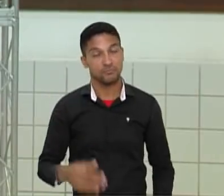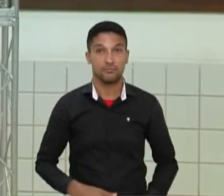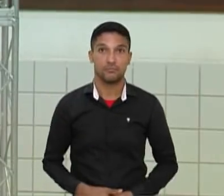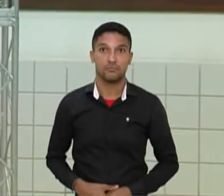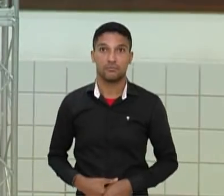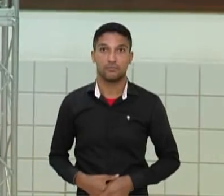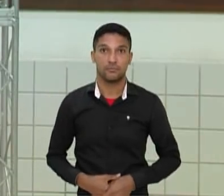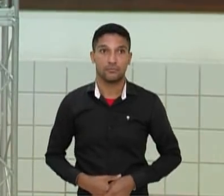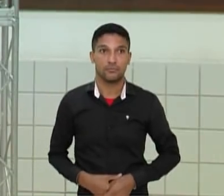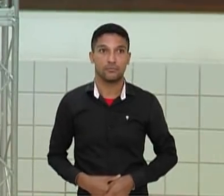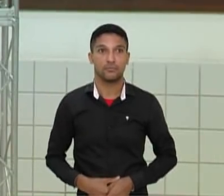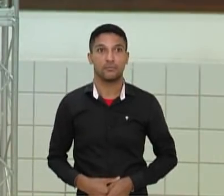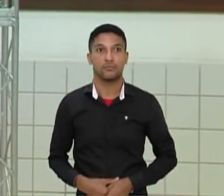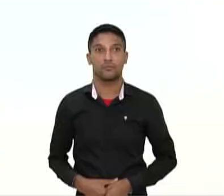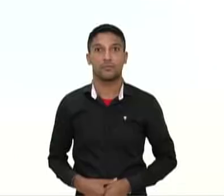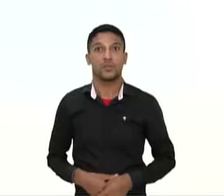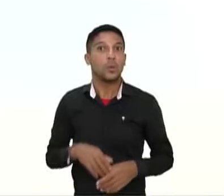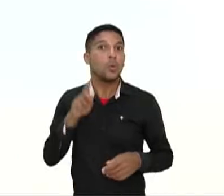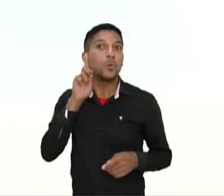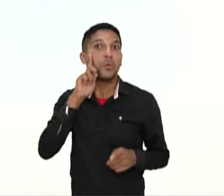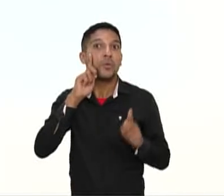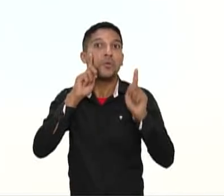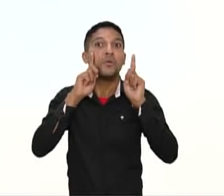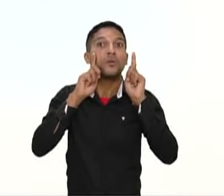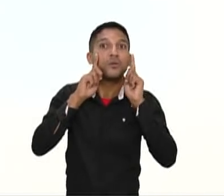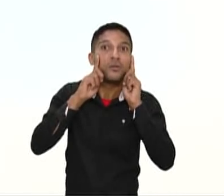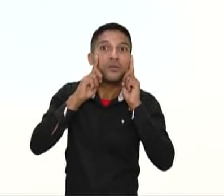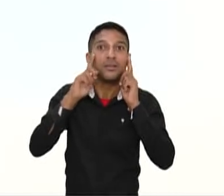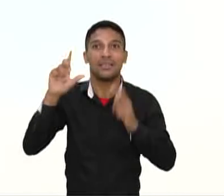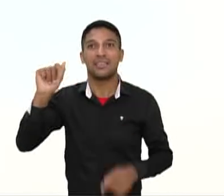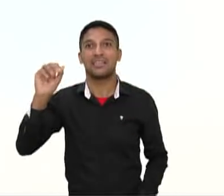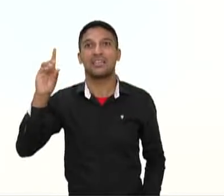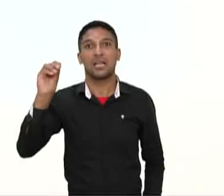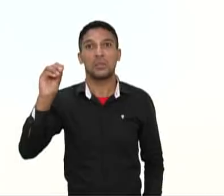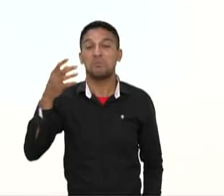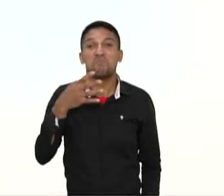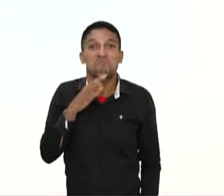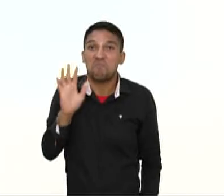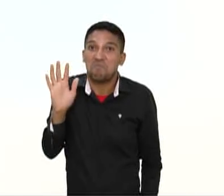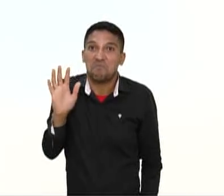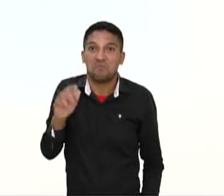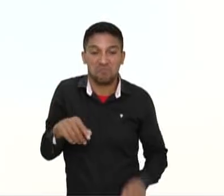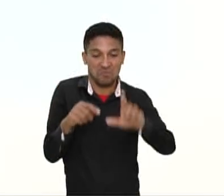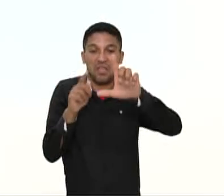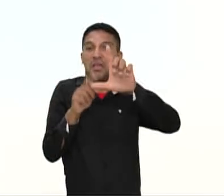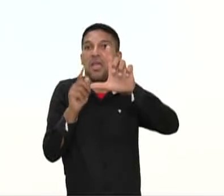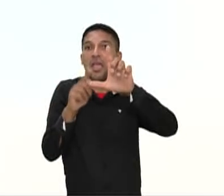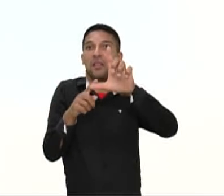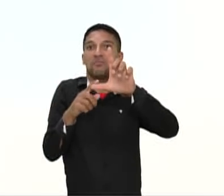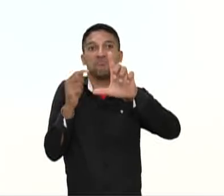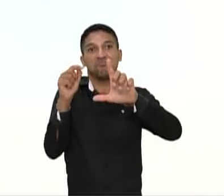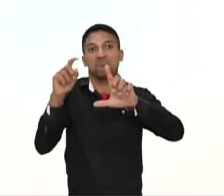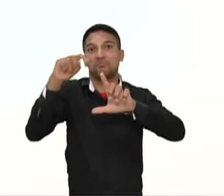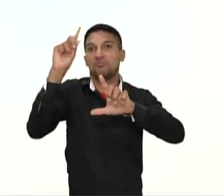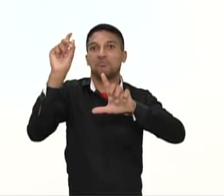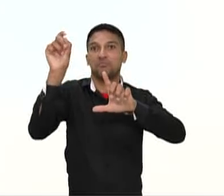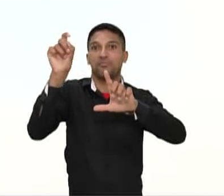lá. A medida do lado, gente, eu não conheço. Um Lzinho ali. Não sei quem é,